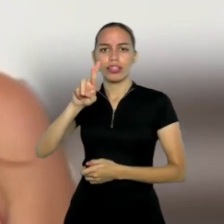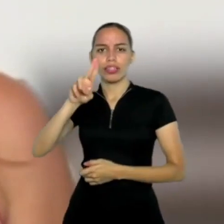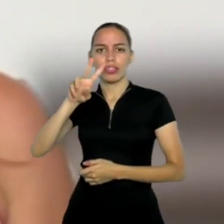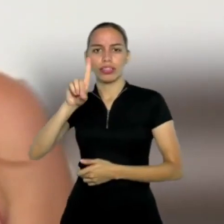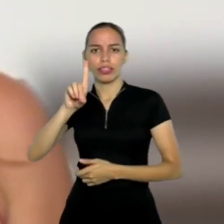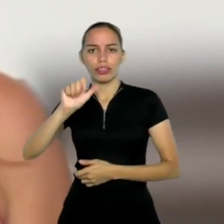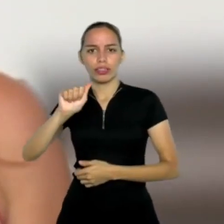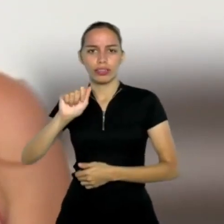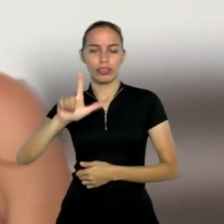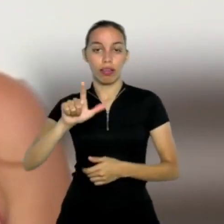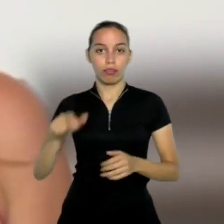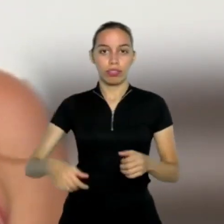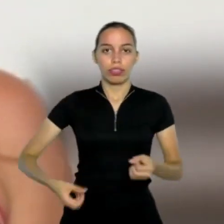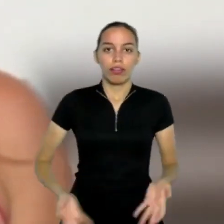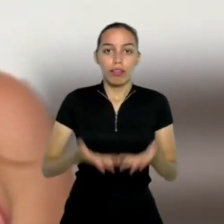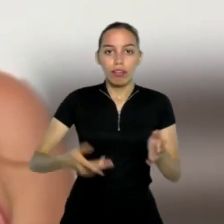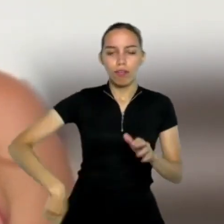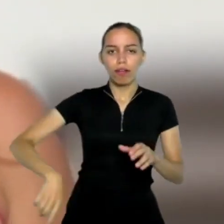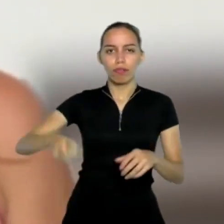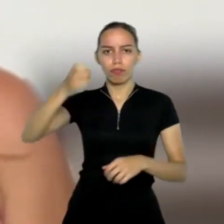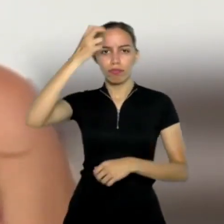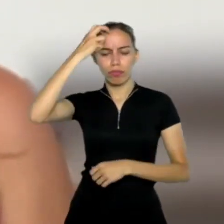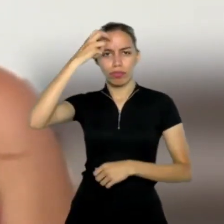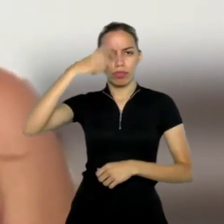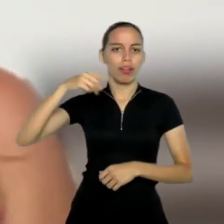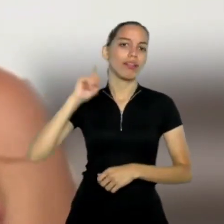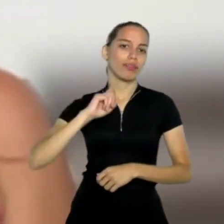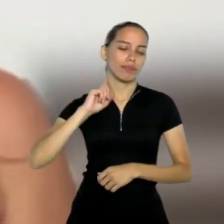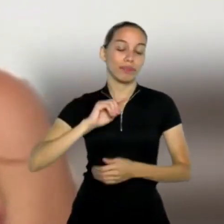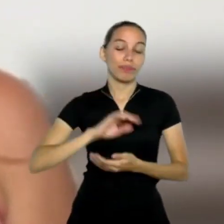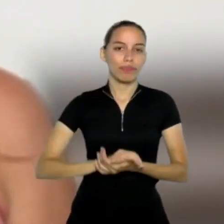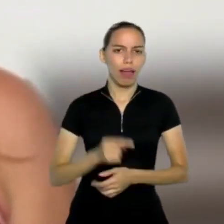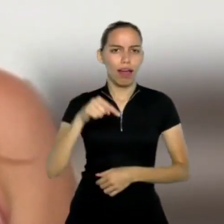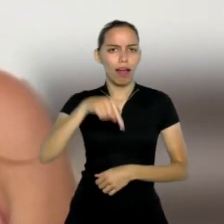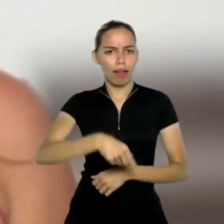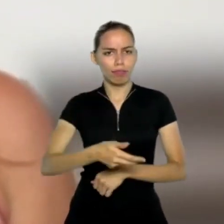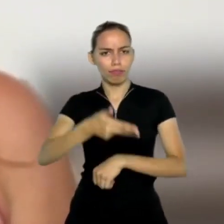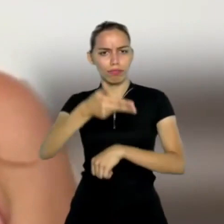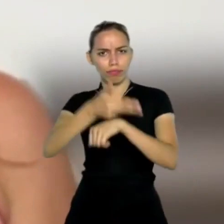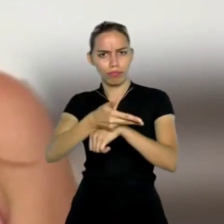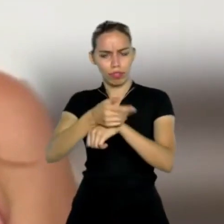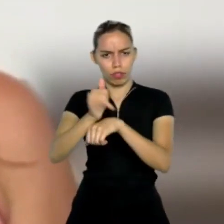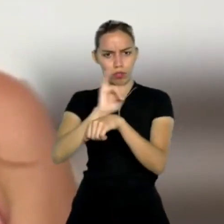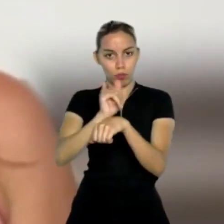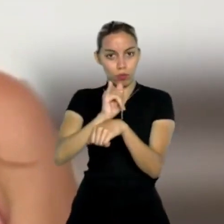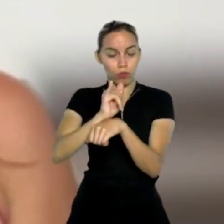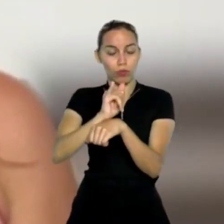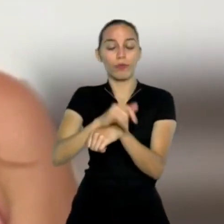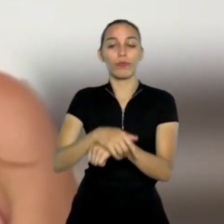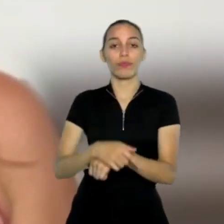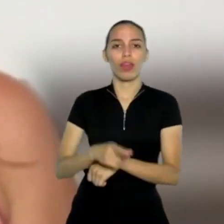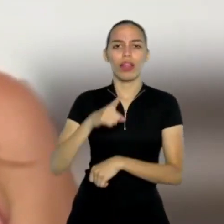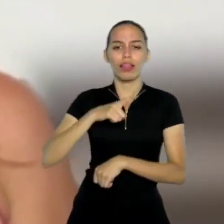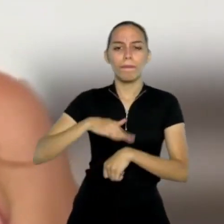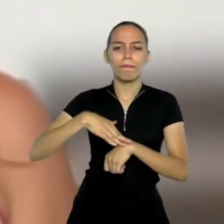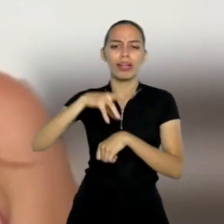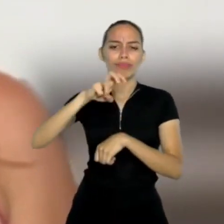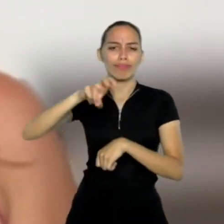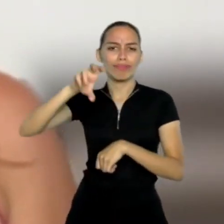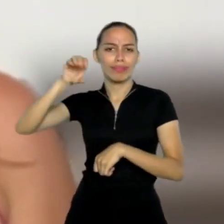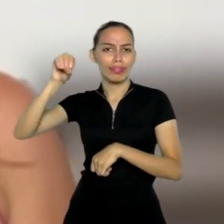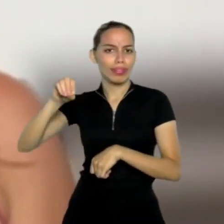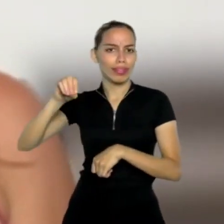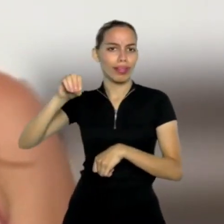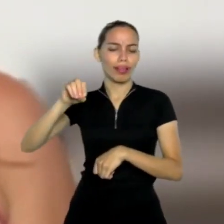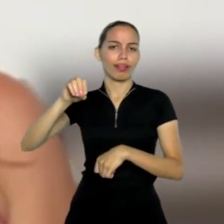Cultura de Minas Gerais. Aqui no canal do Sempre um Papo no YouTube, tem mais de 500 programas gravados com autores de